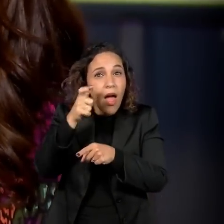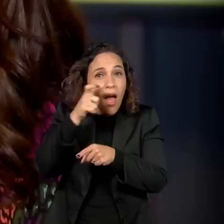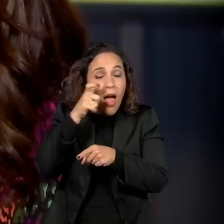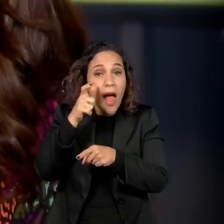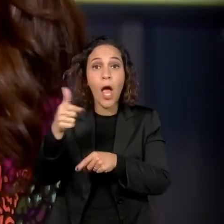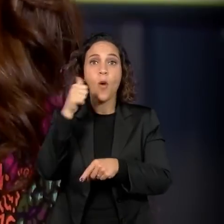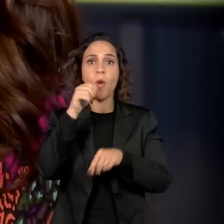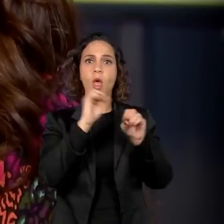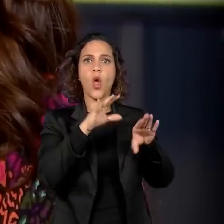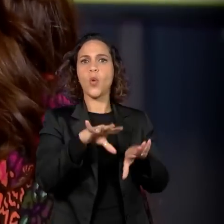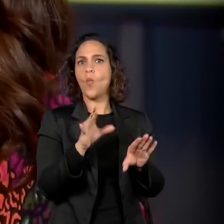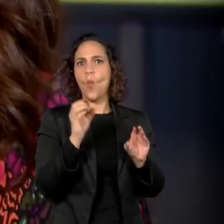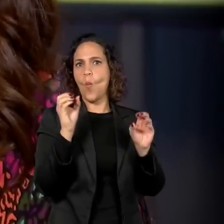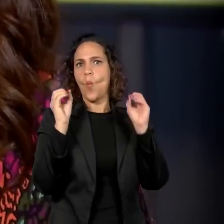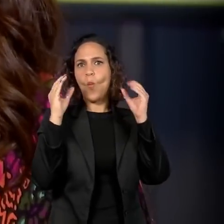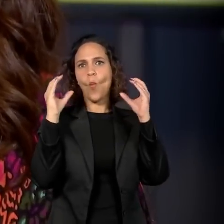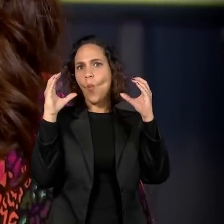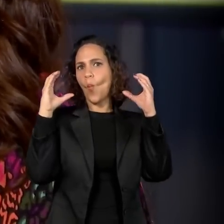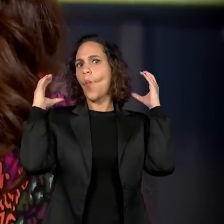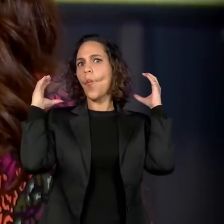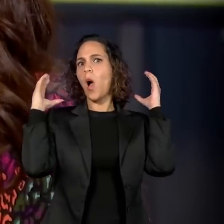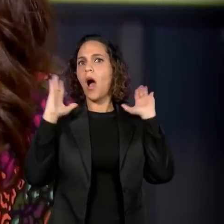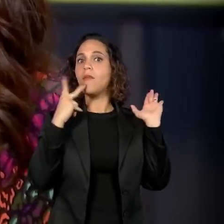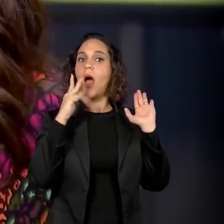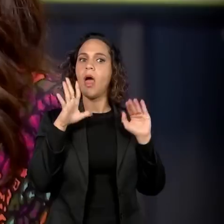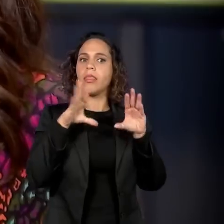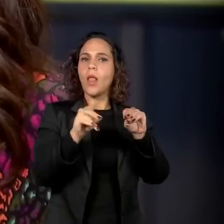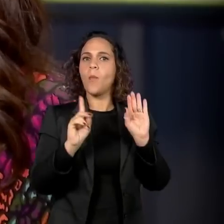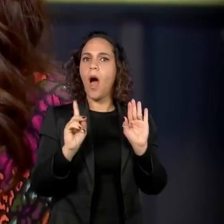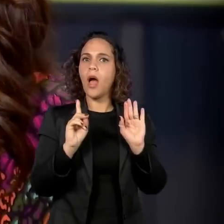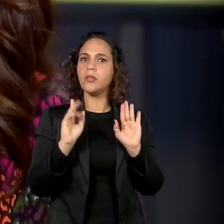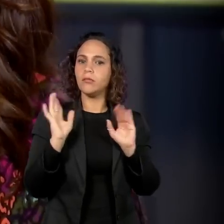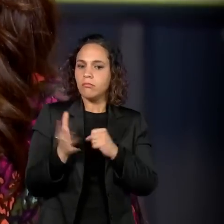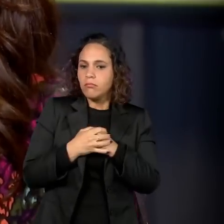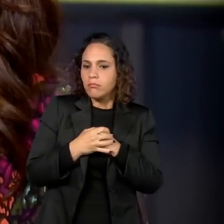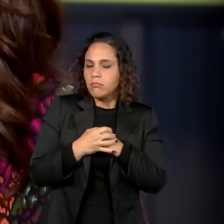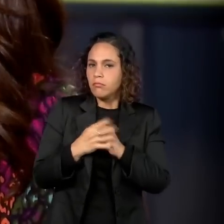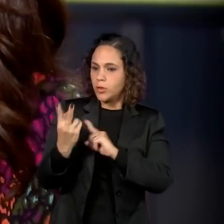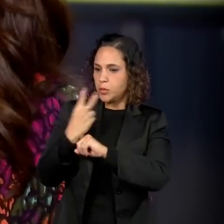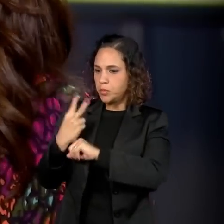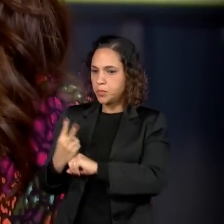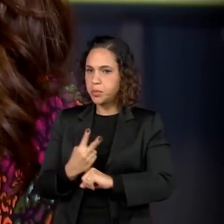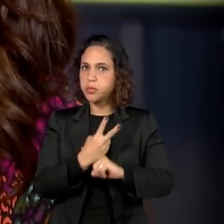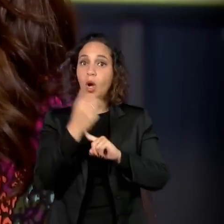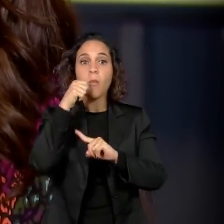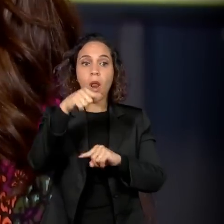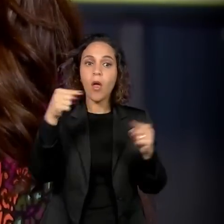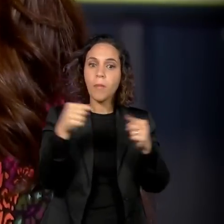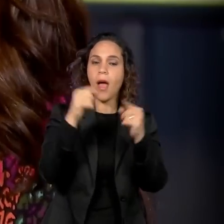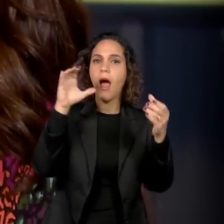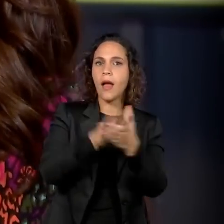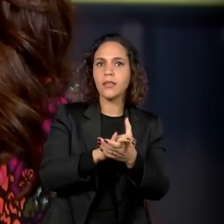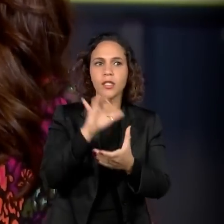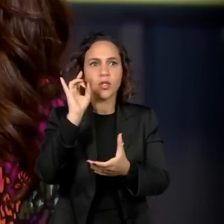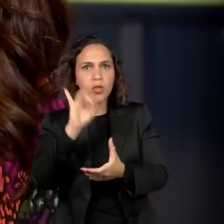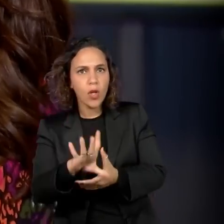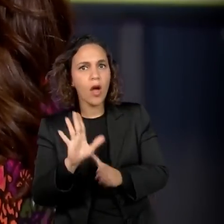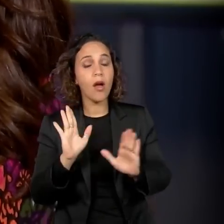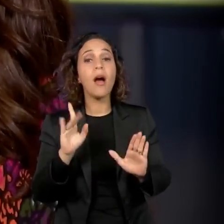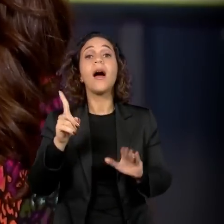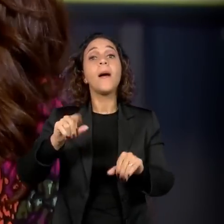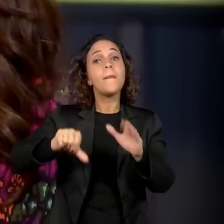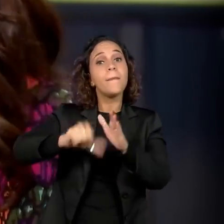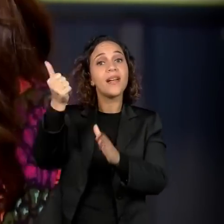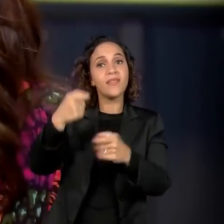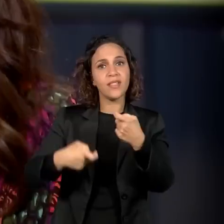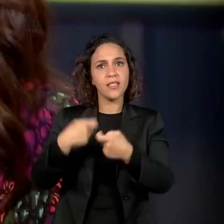educadas, né? Ouvirem essa coisa do tira a mão daí, se guarda, se preserva, a mulher pra casar, barará. Ela chega na primeira relação